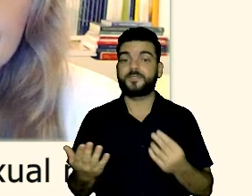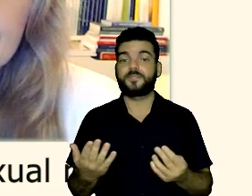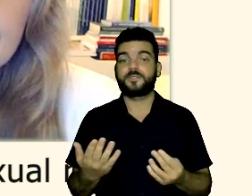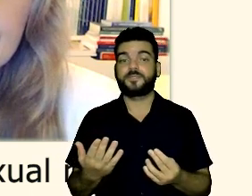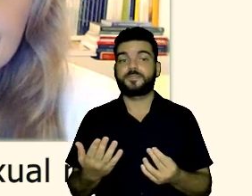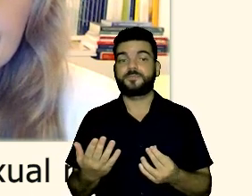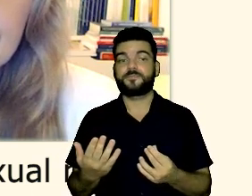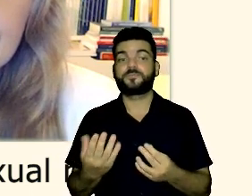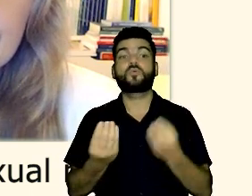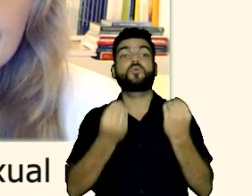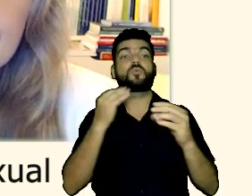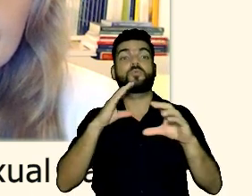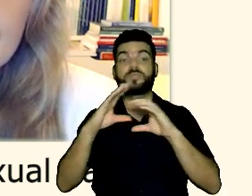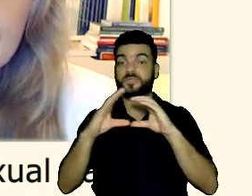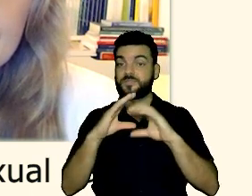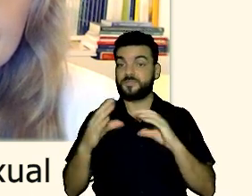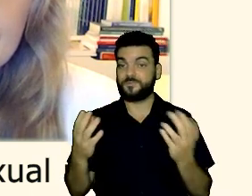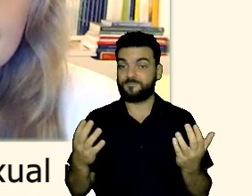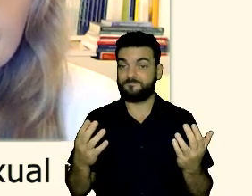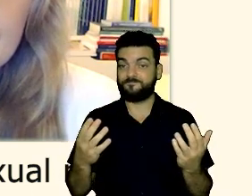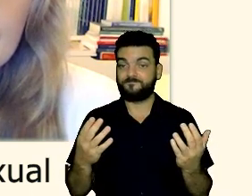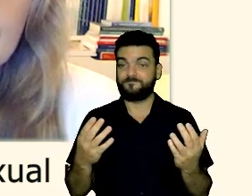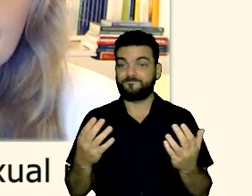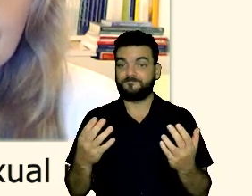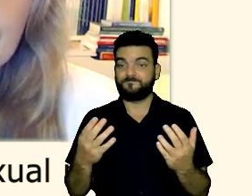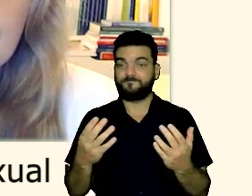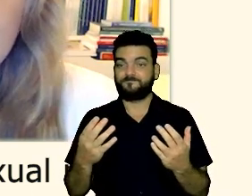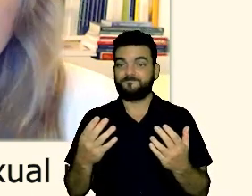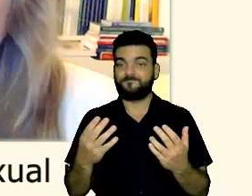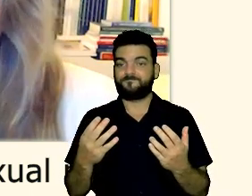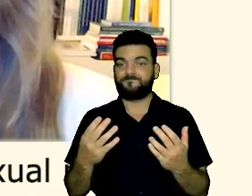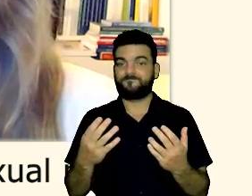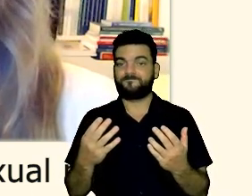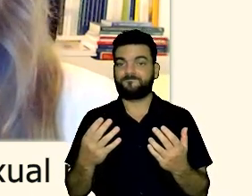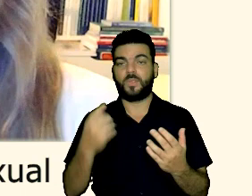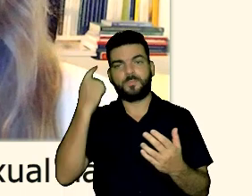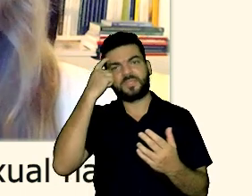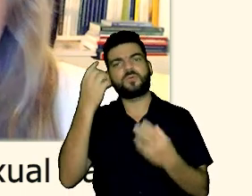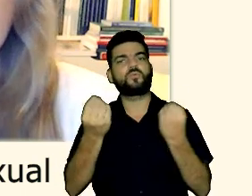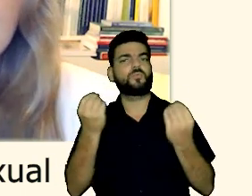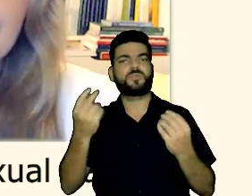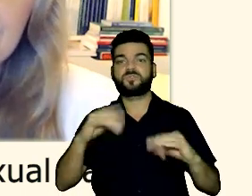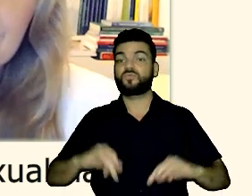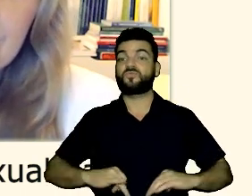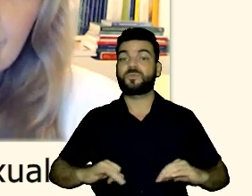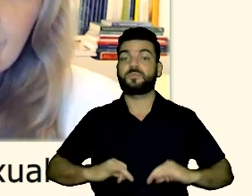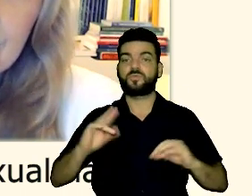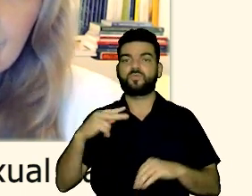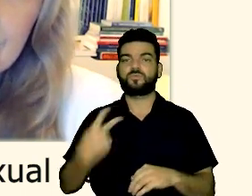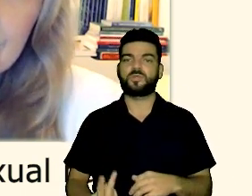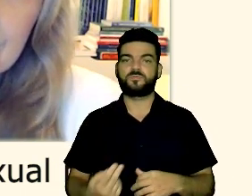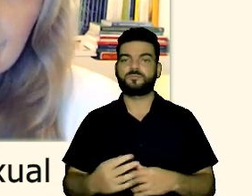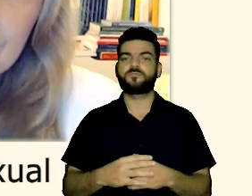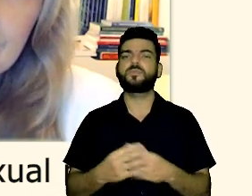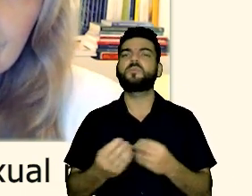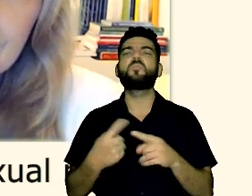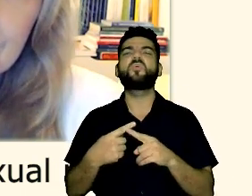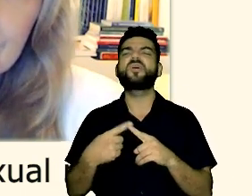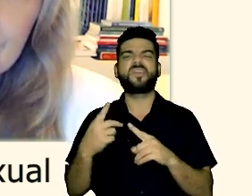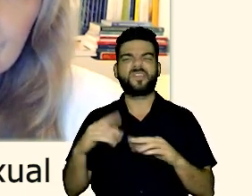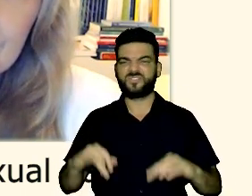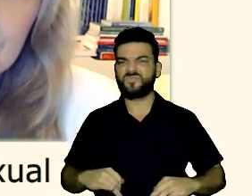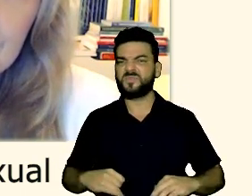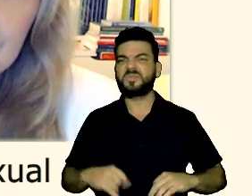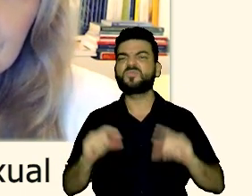a falar da comunicação, né, para o sofrimento humano,